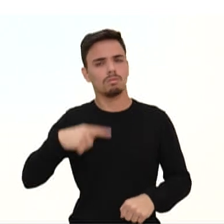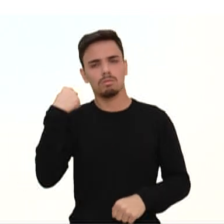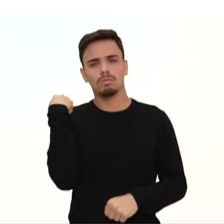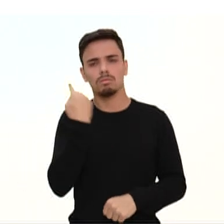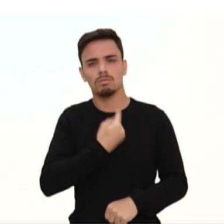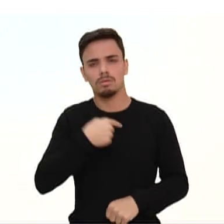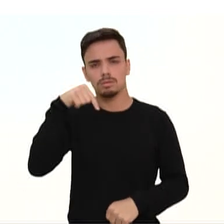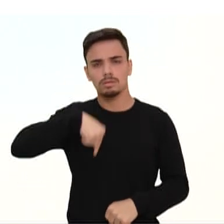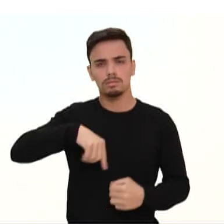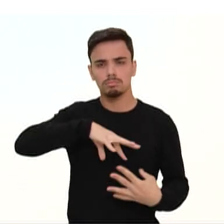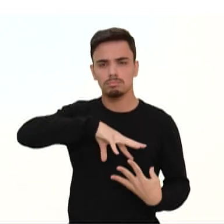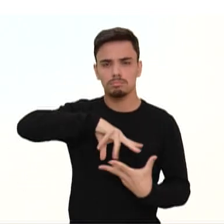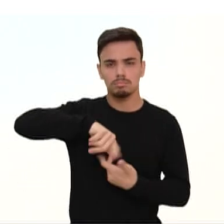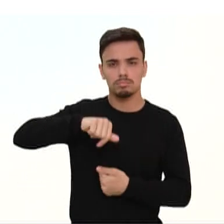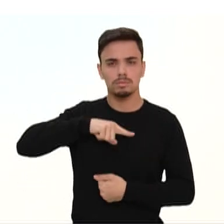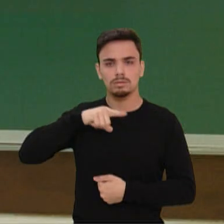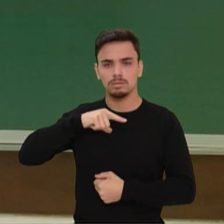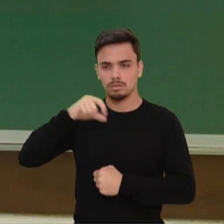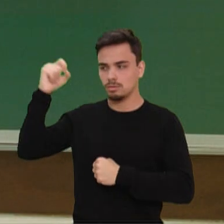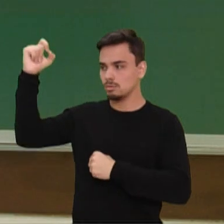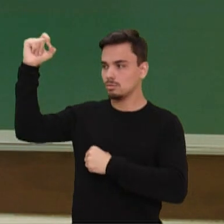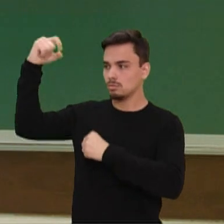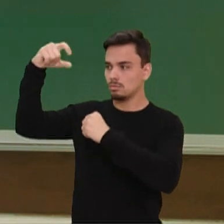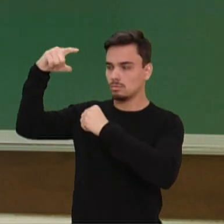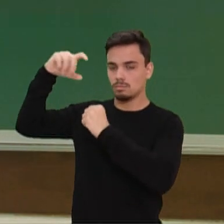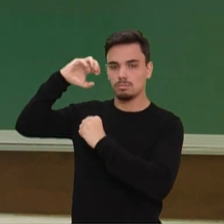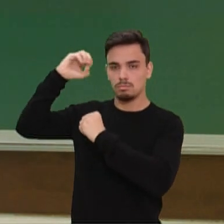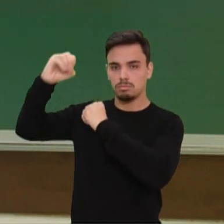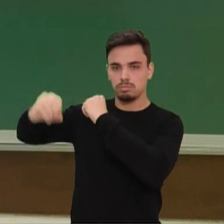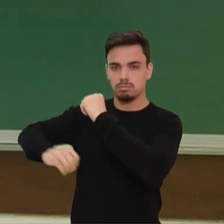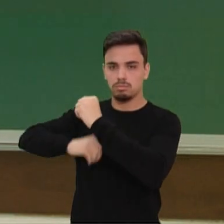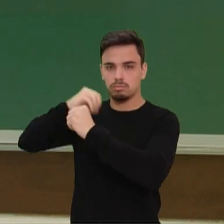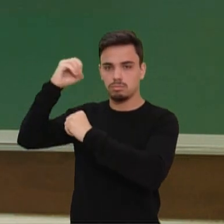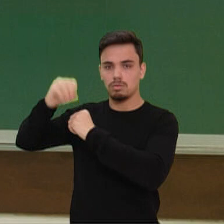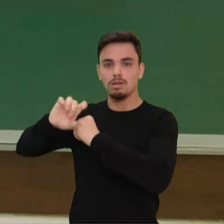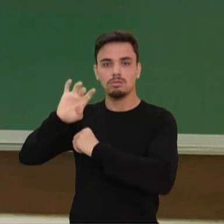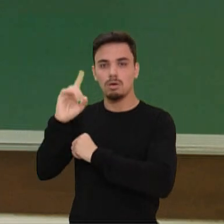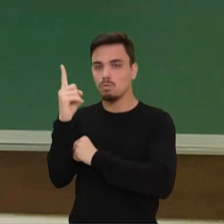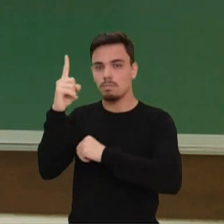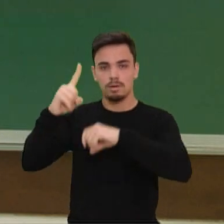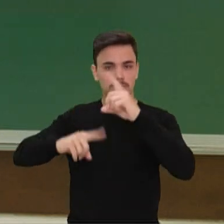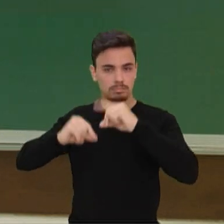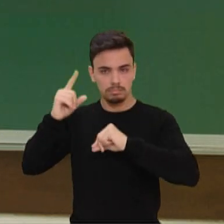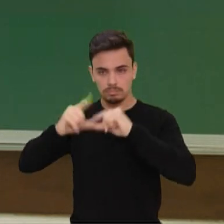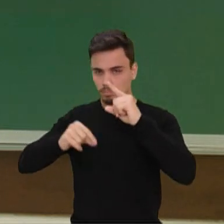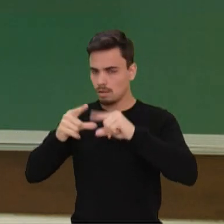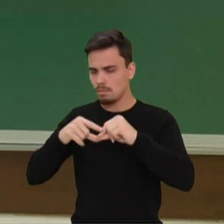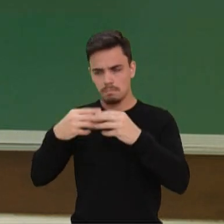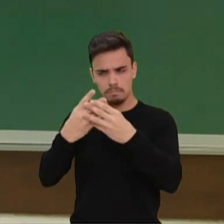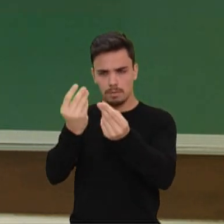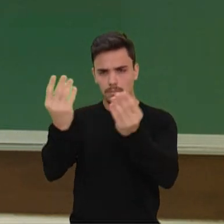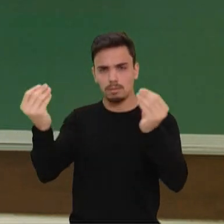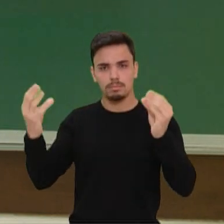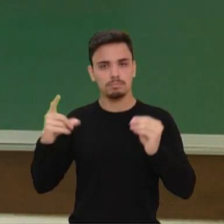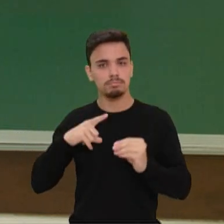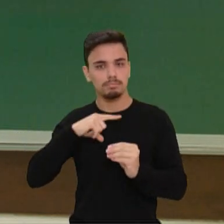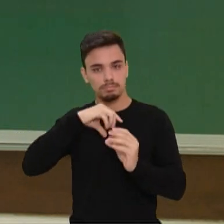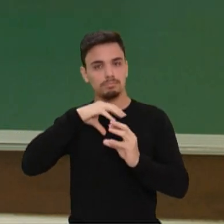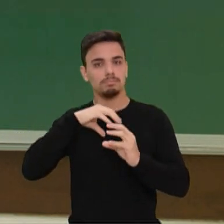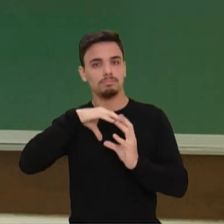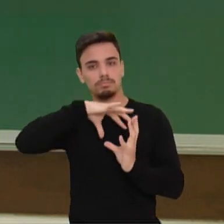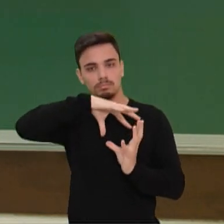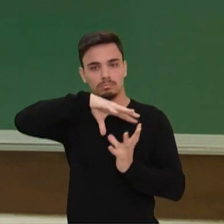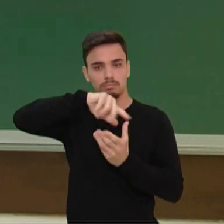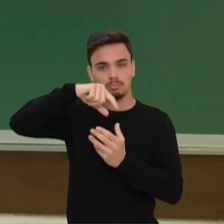que circula o Sol. O Sol é apenas uma estrela entre inúmeras outras da nossa galáxia